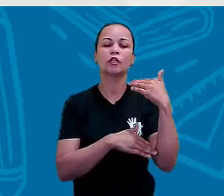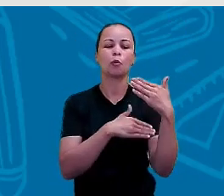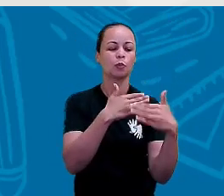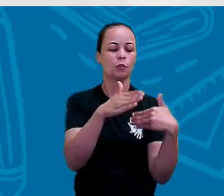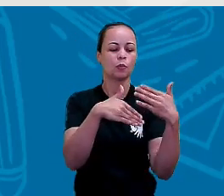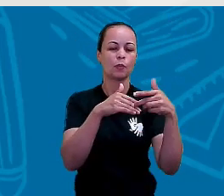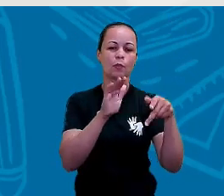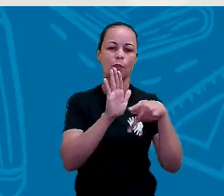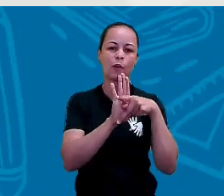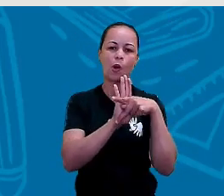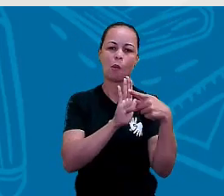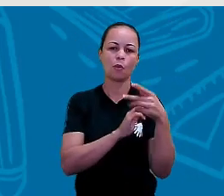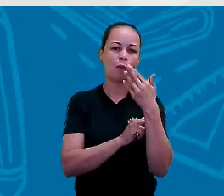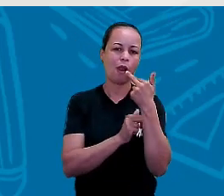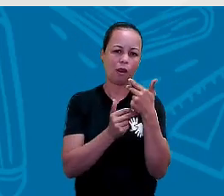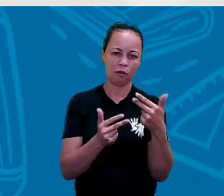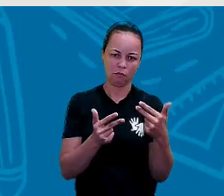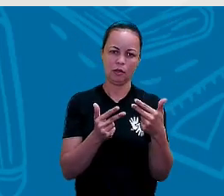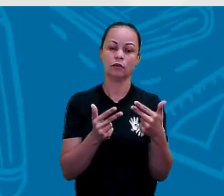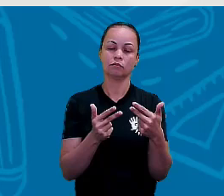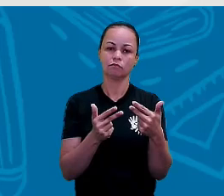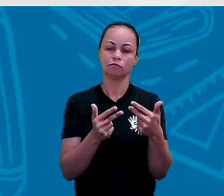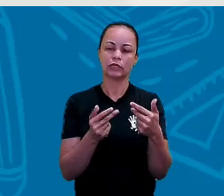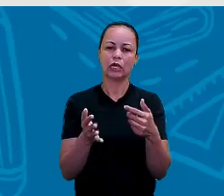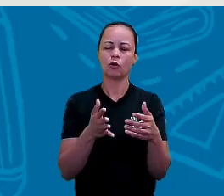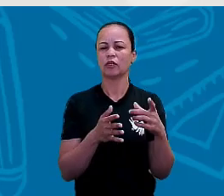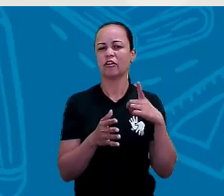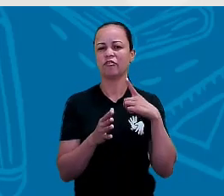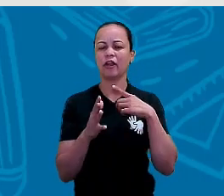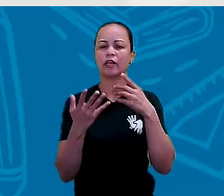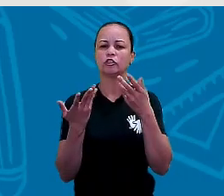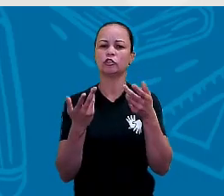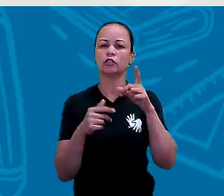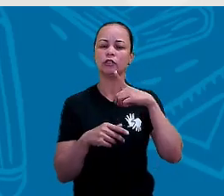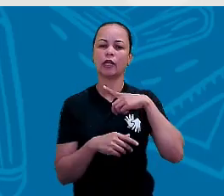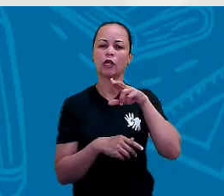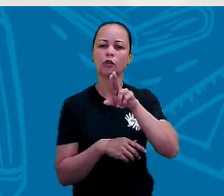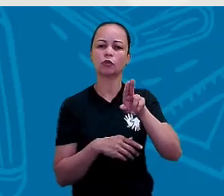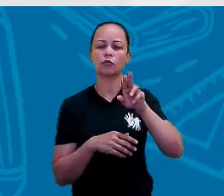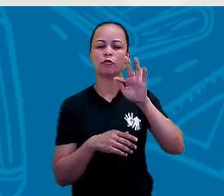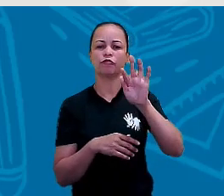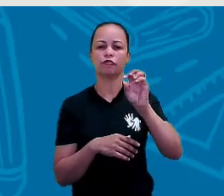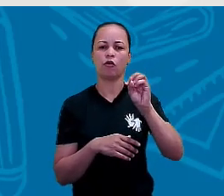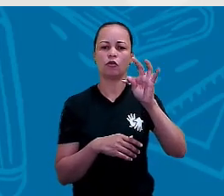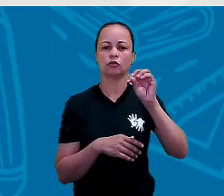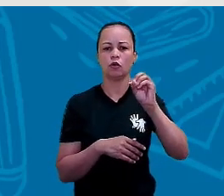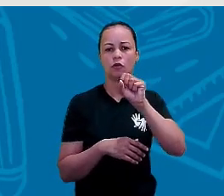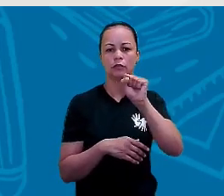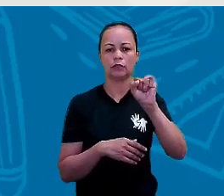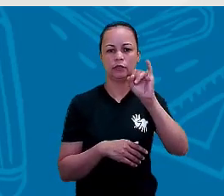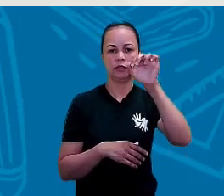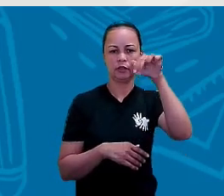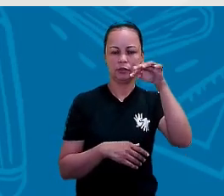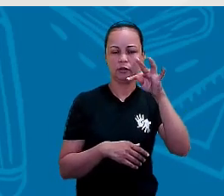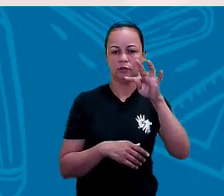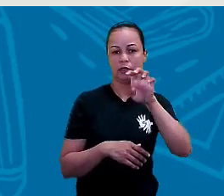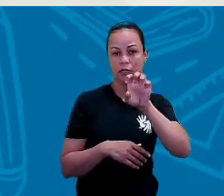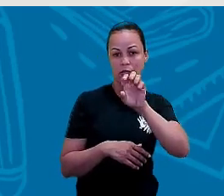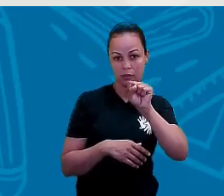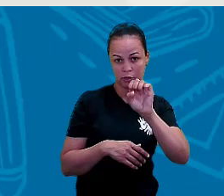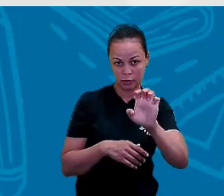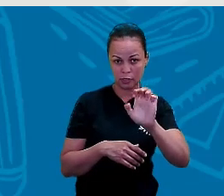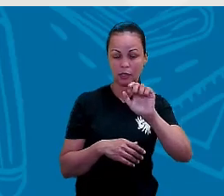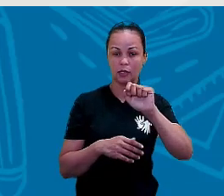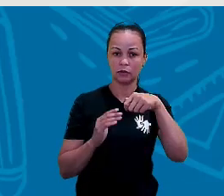seu próprio alimento, tá certo? Através de um processo chamado de fotossíntese e também, essas